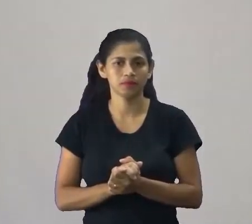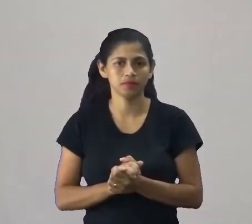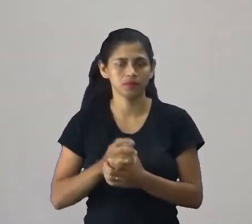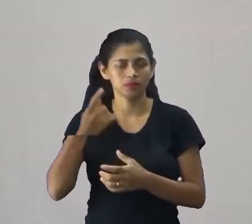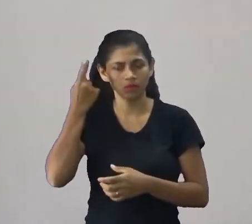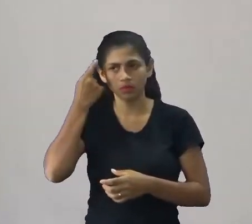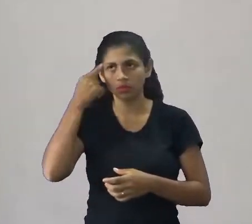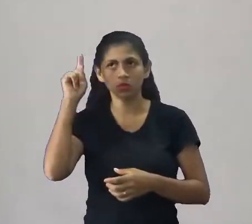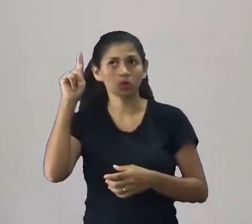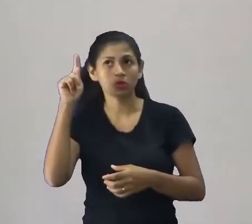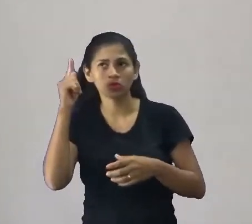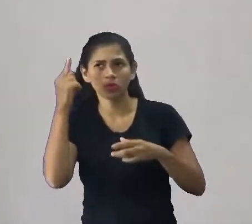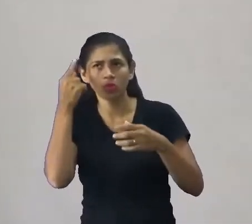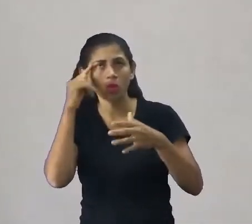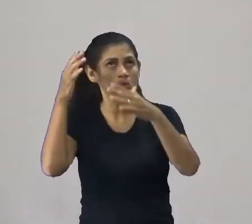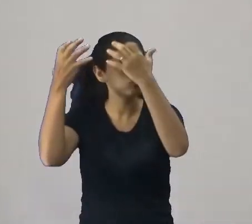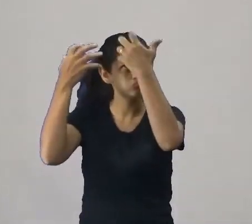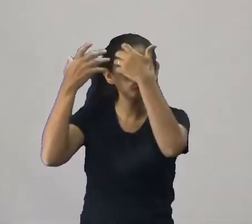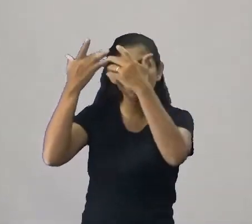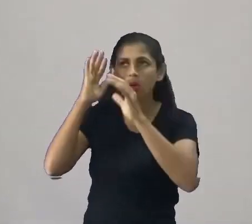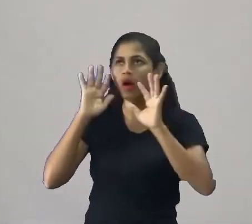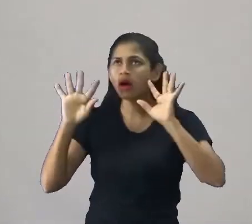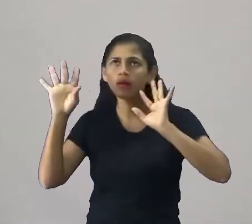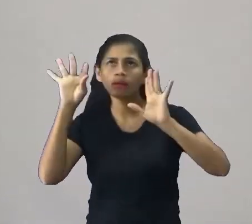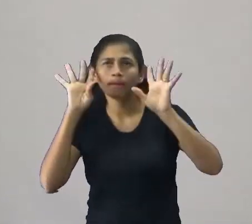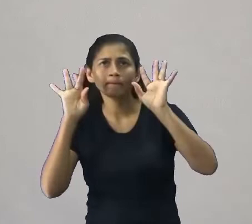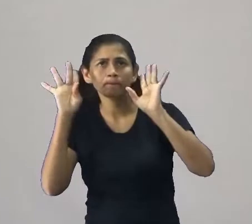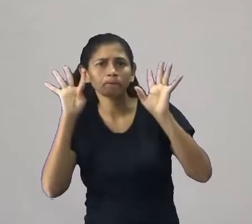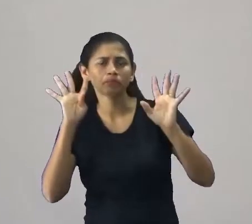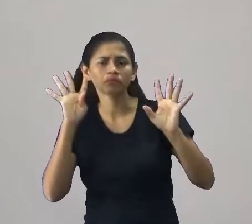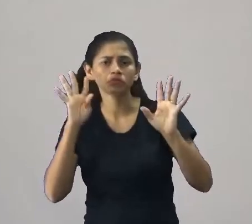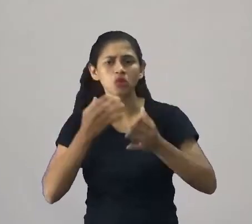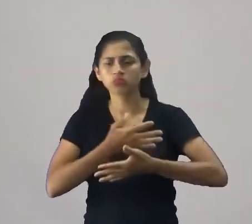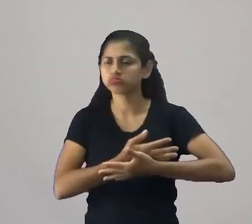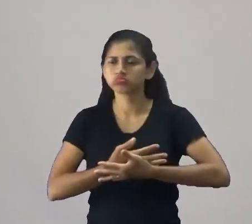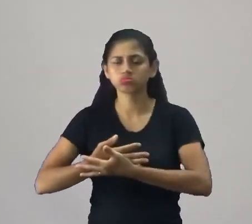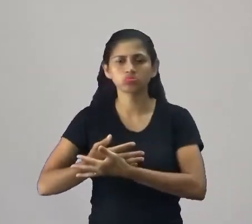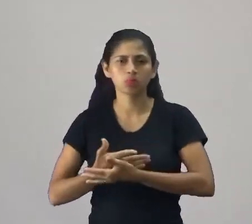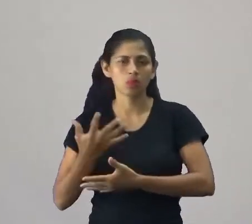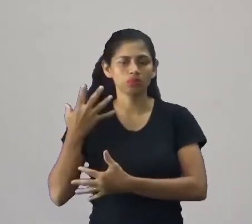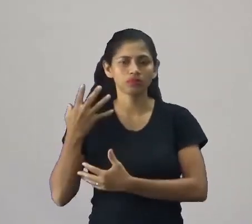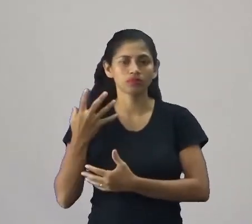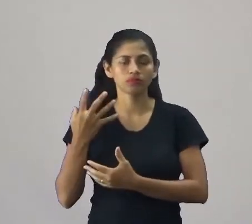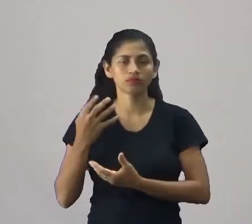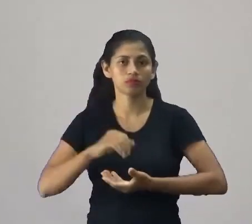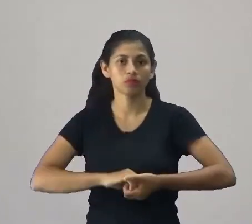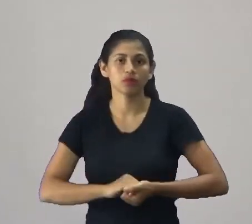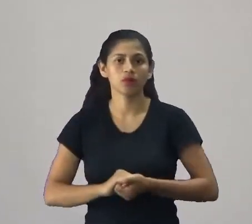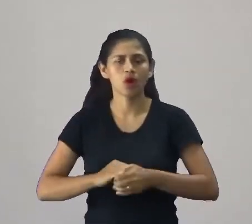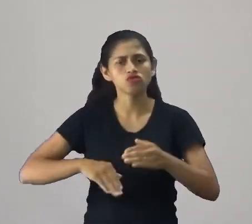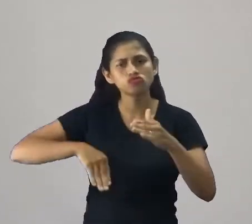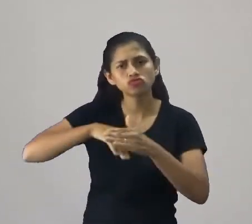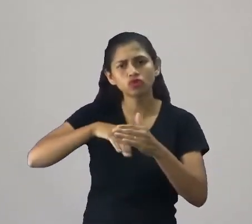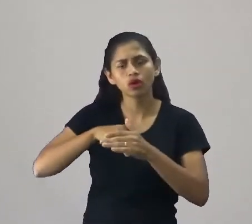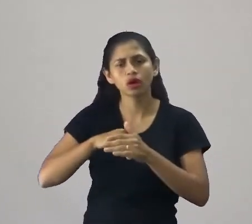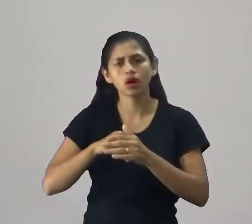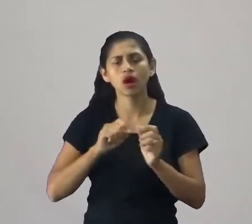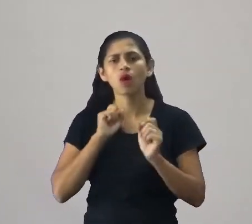brincadeira. Ludicidade, essa criatividade, essa imaginação. Tô brincando. Vou jogar, por exemplo,